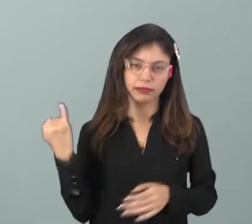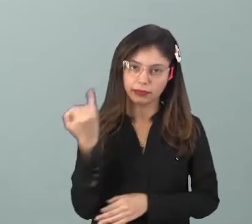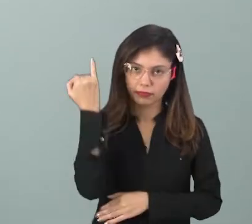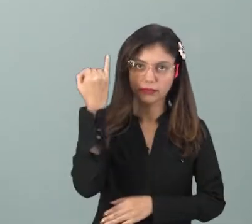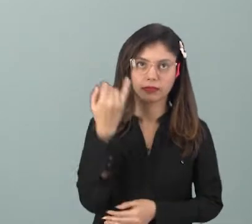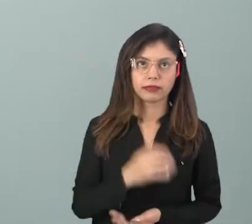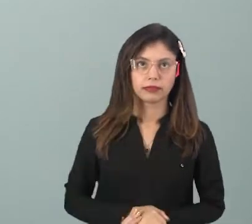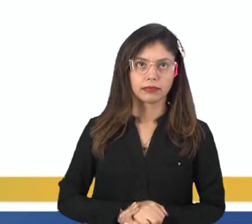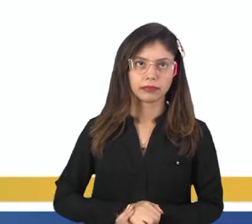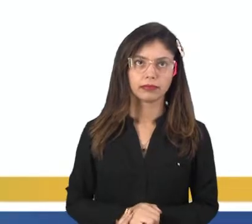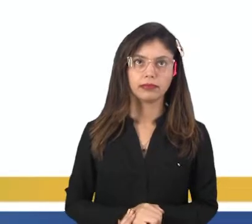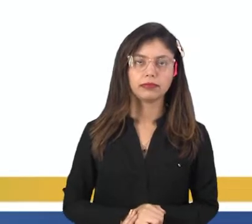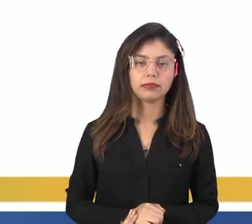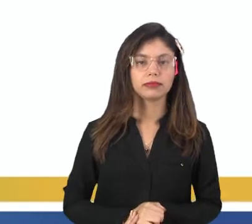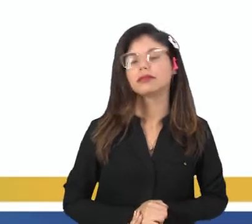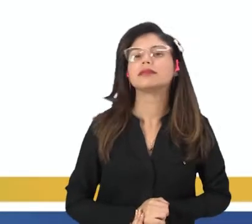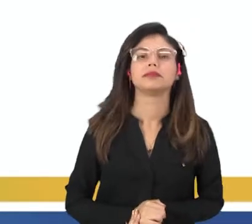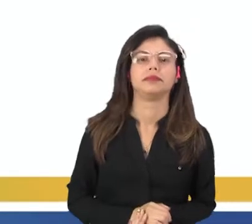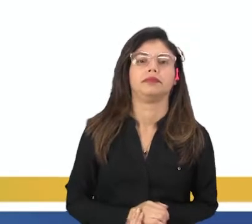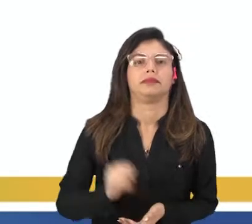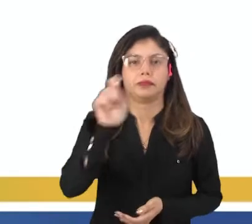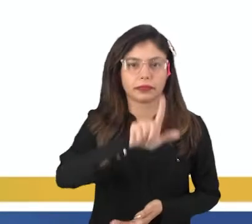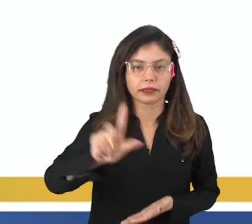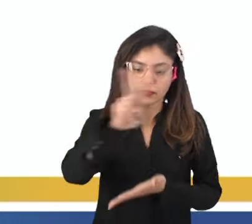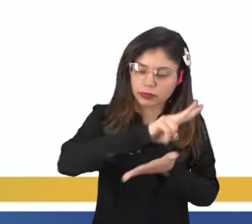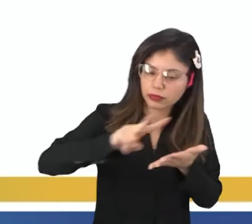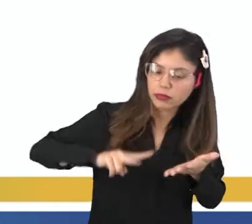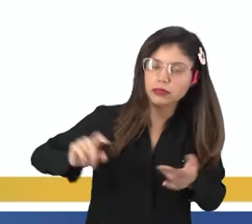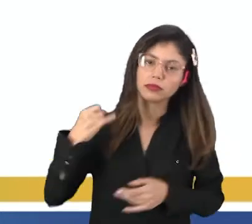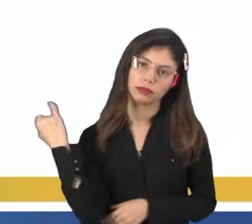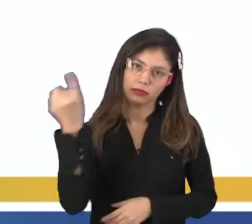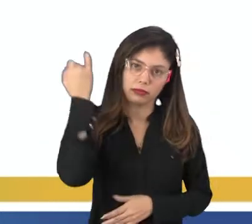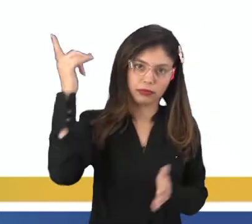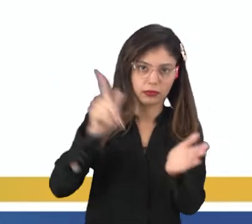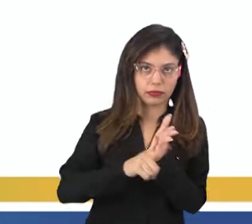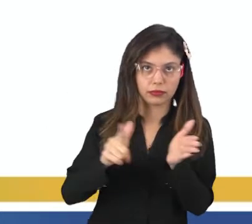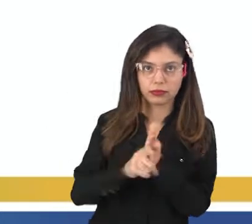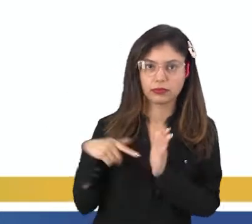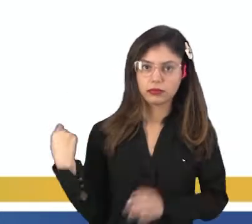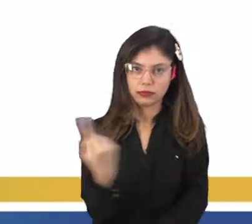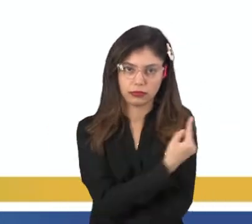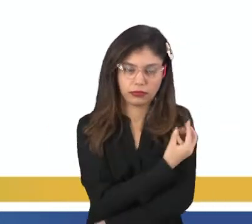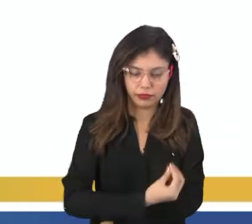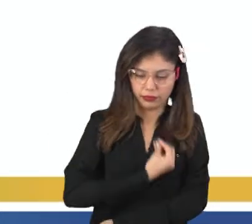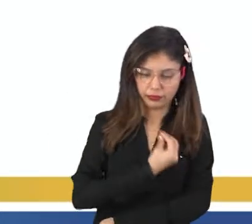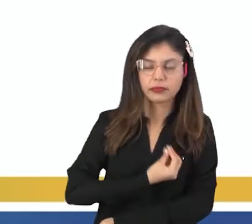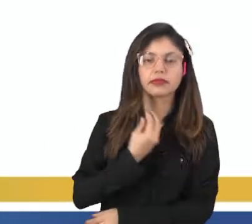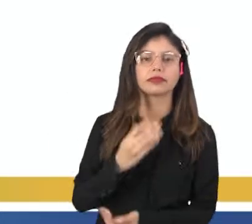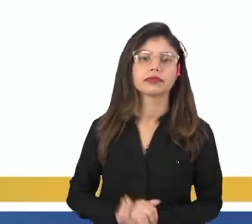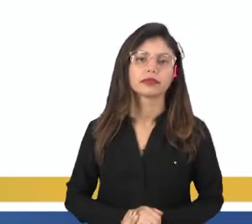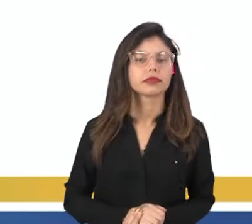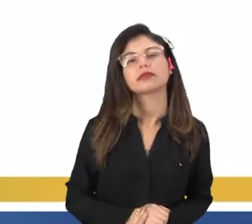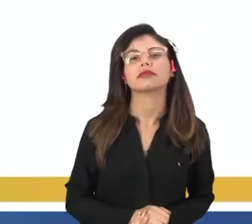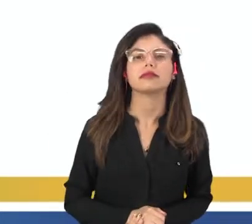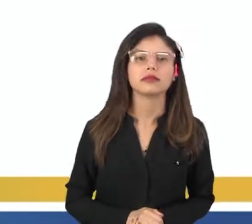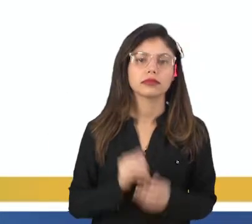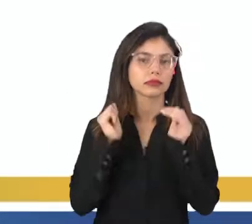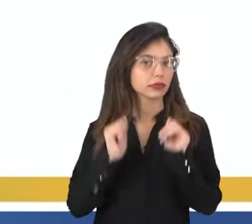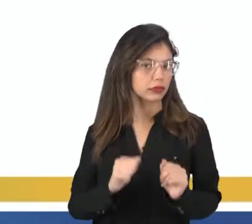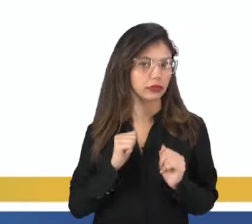leitura acompanhem a literatura tem um papel de extrema importância na vida das pessoas